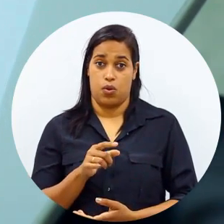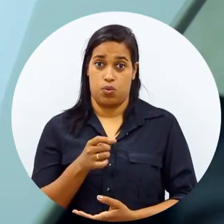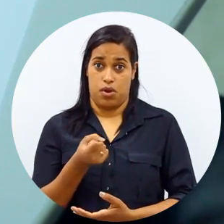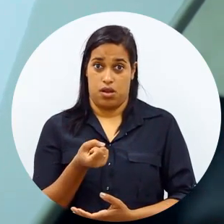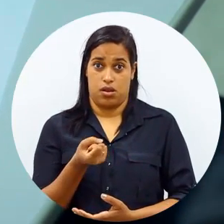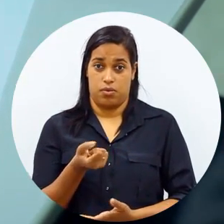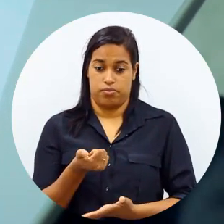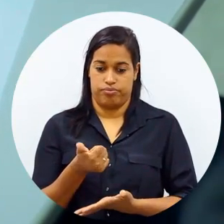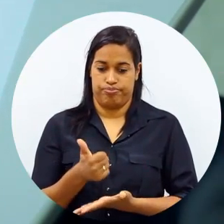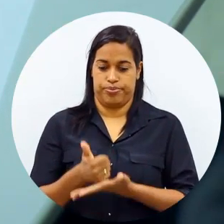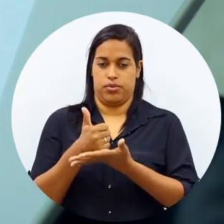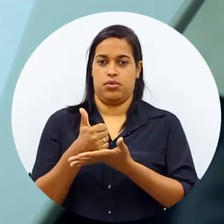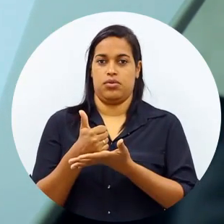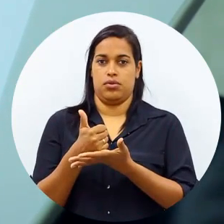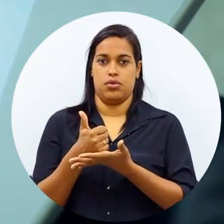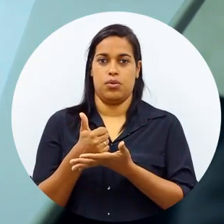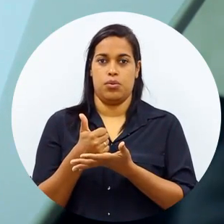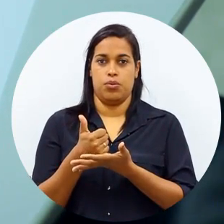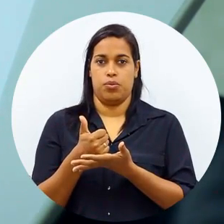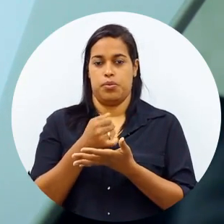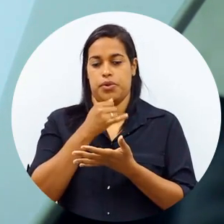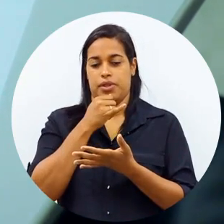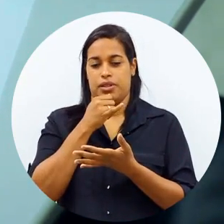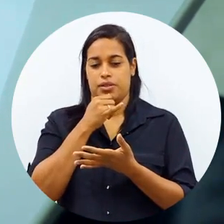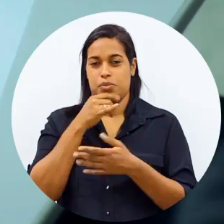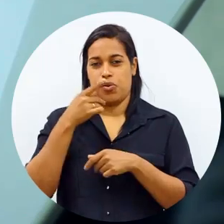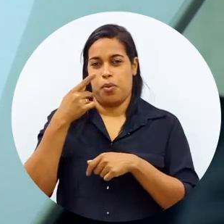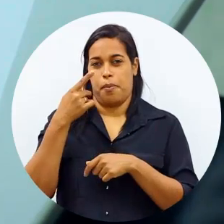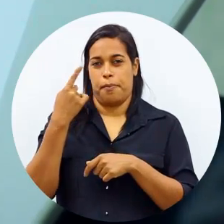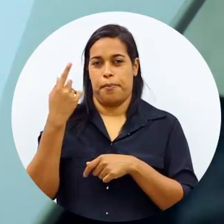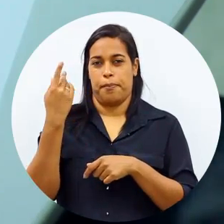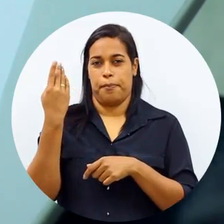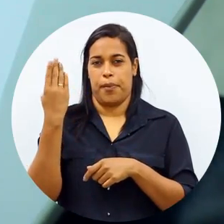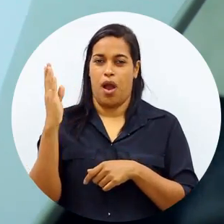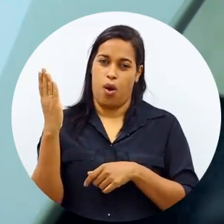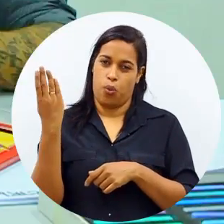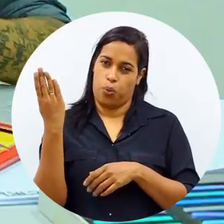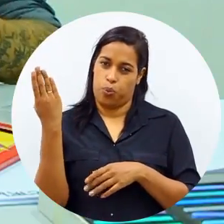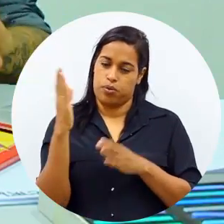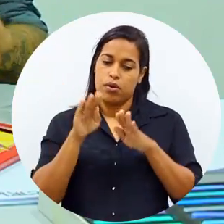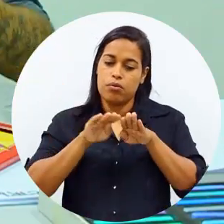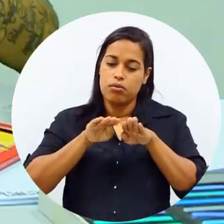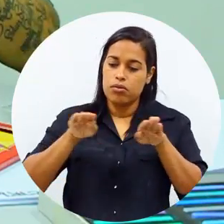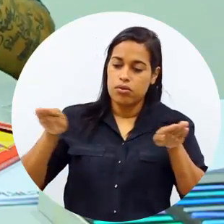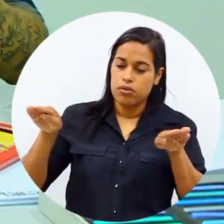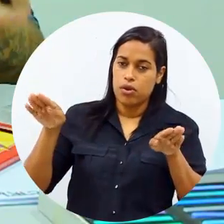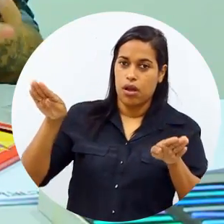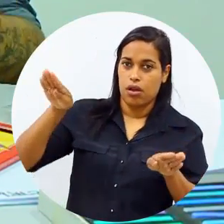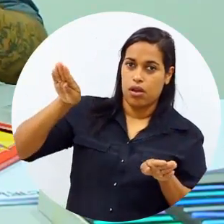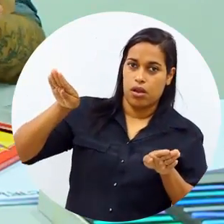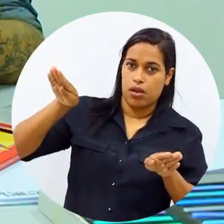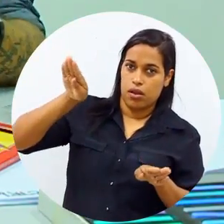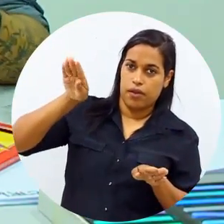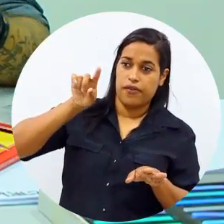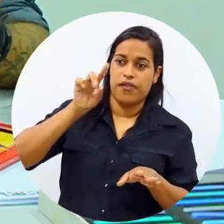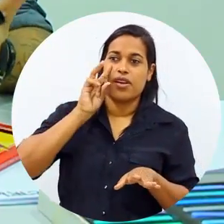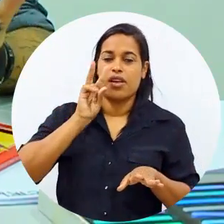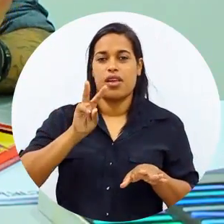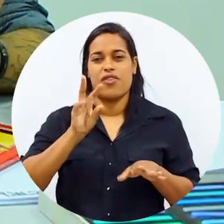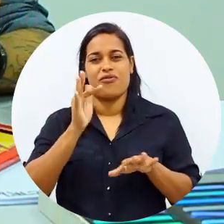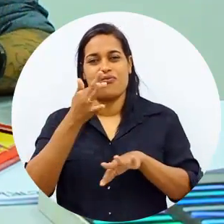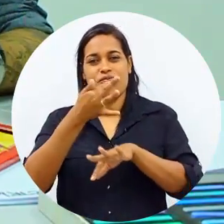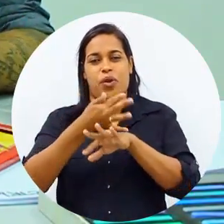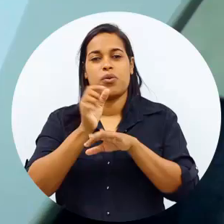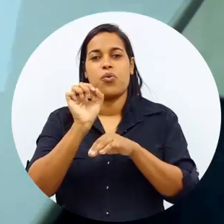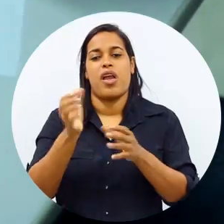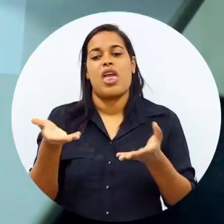Uma esfera apoiando uma tábua, a tábua pendendo para um dos lados, passa